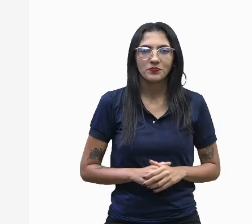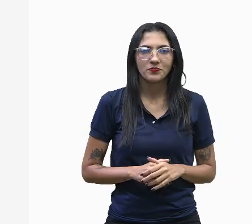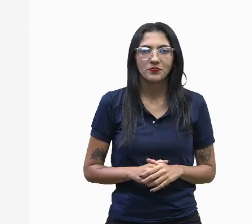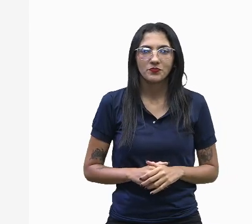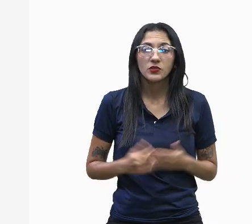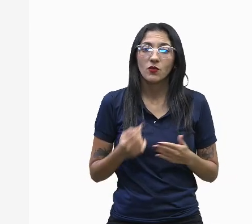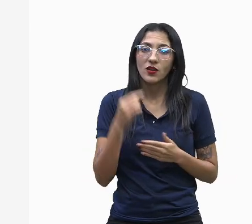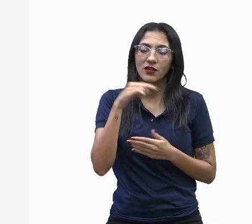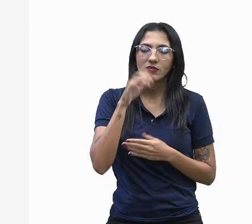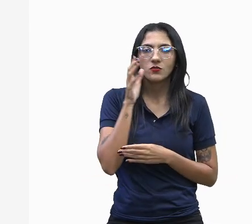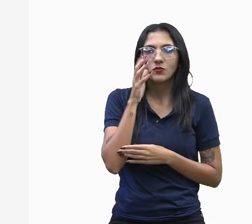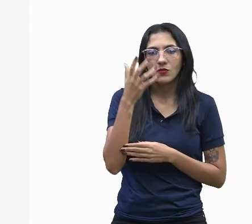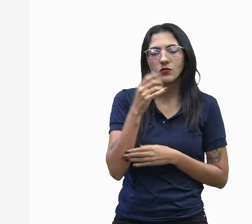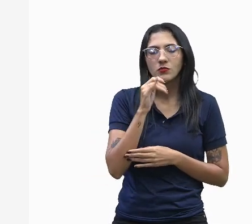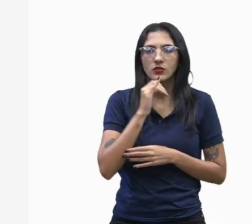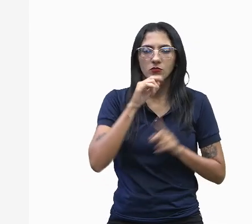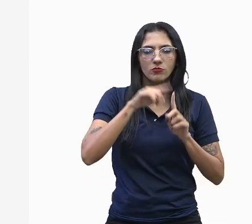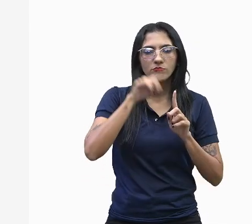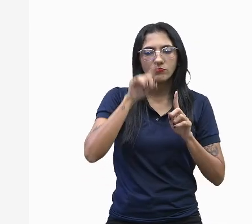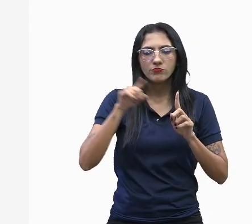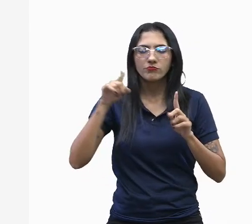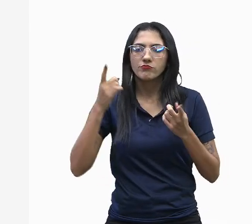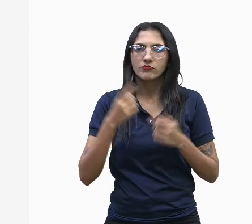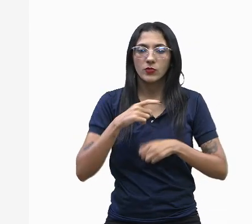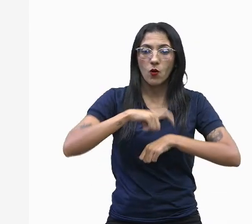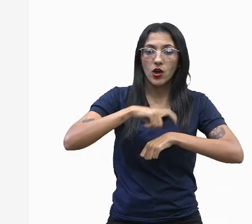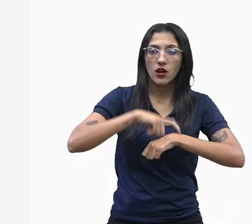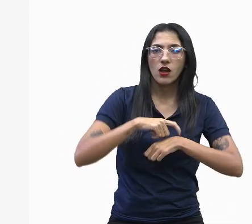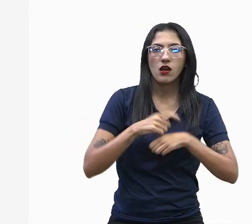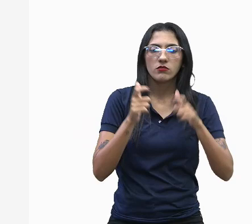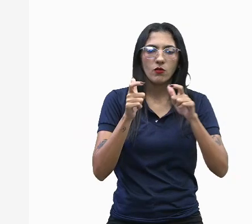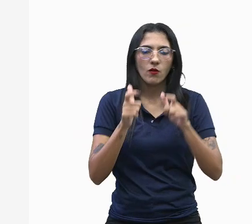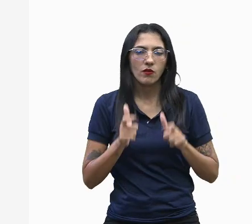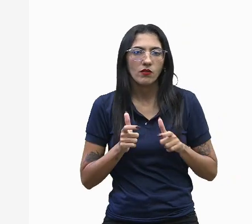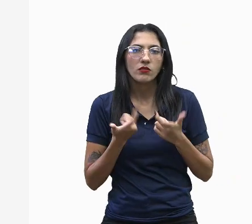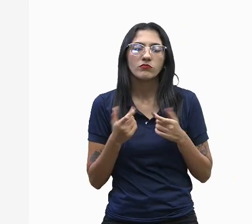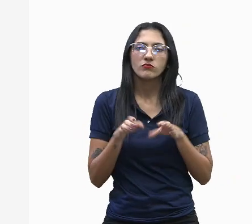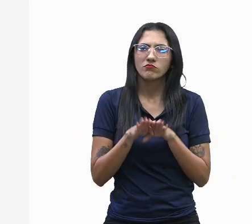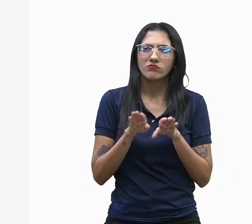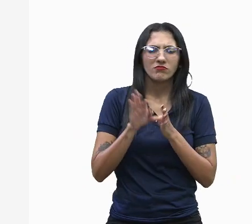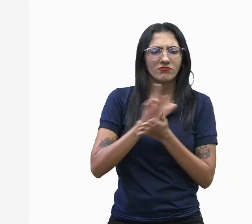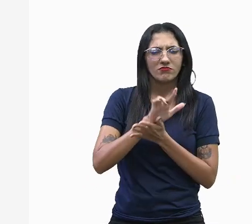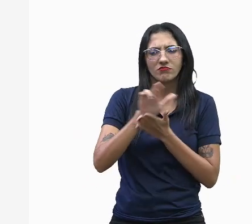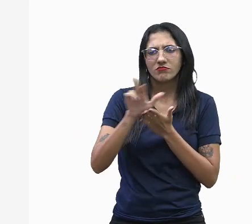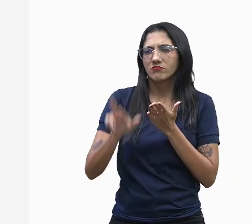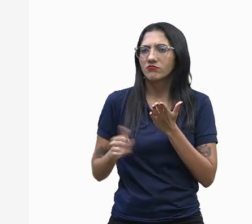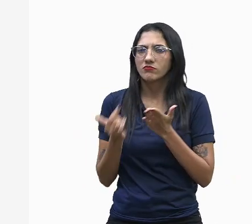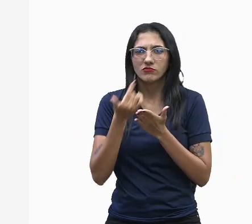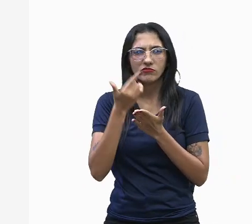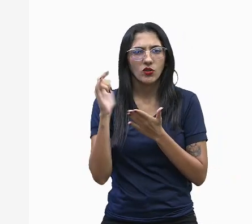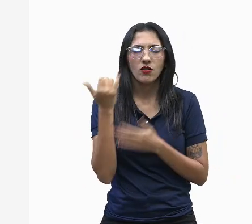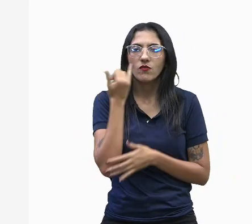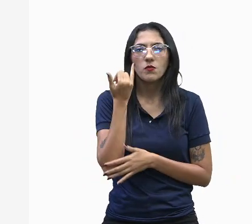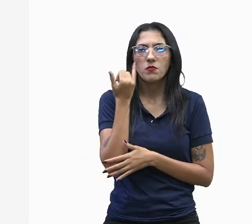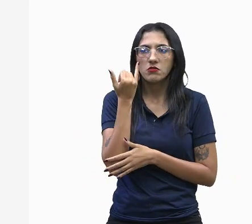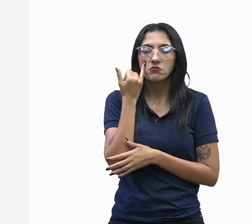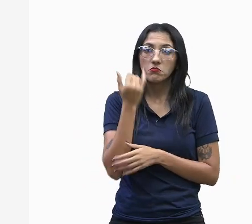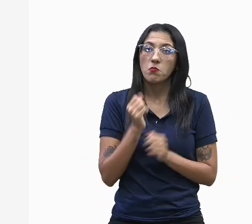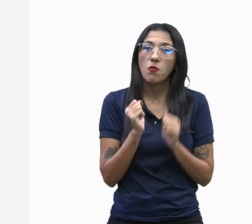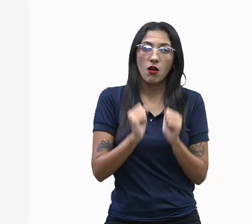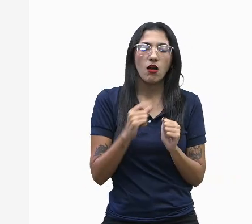caso de estatísticas, horários, localizações, entre várias outras informações que